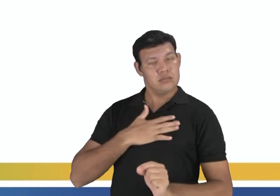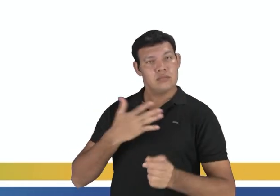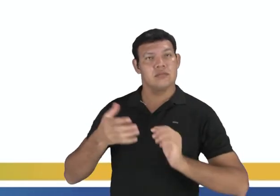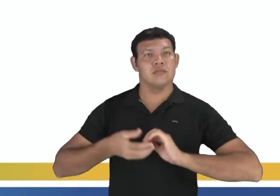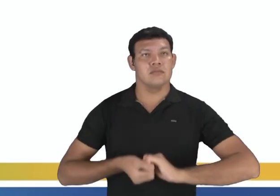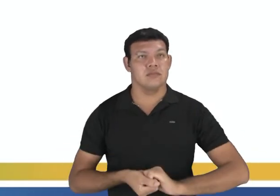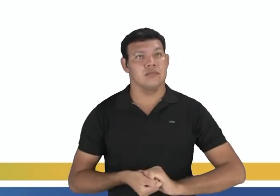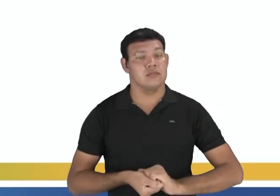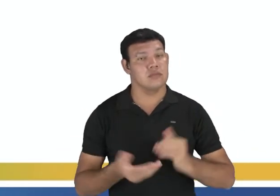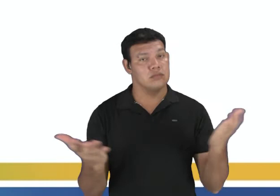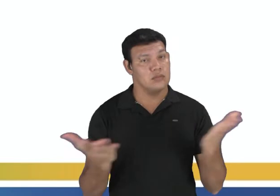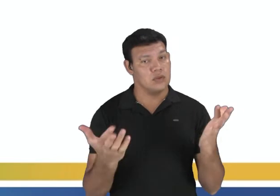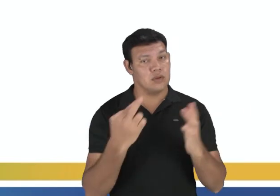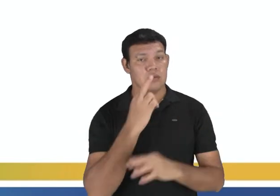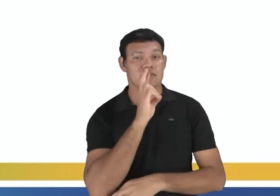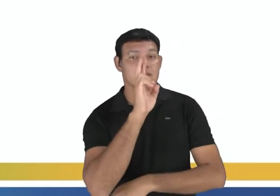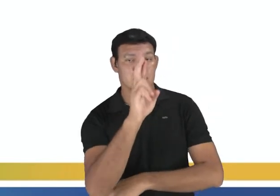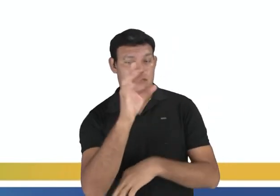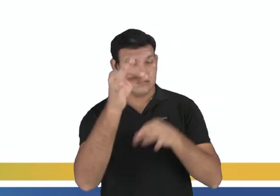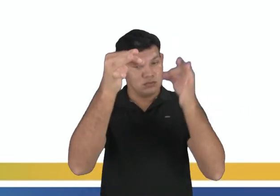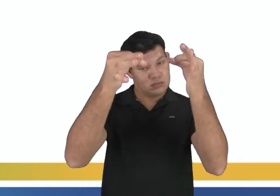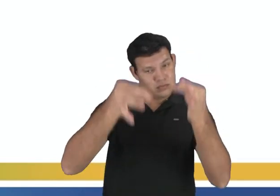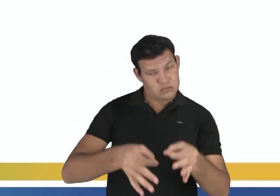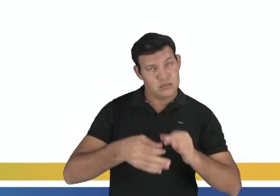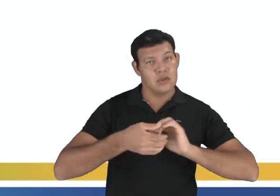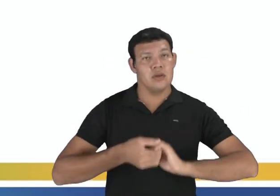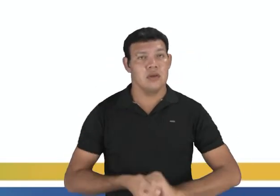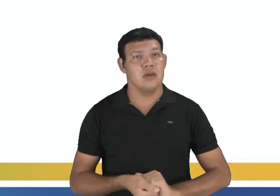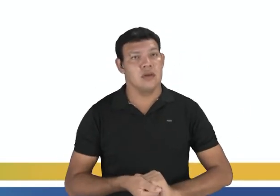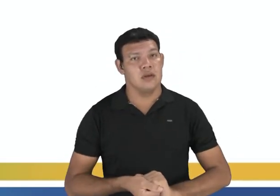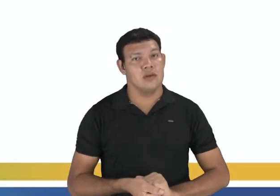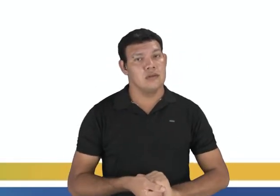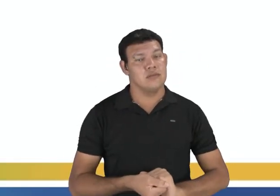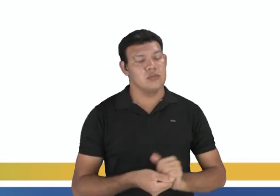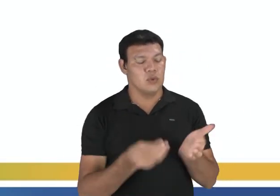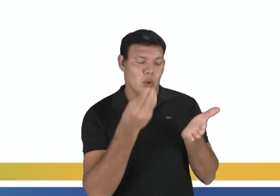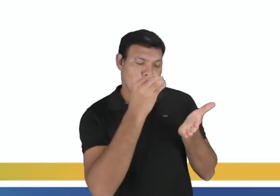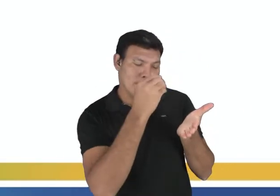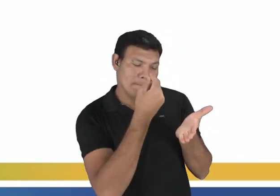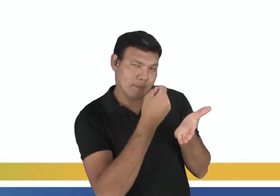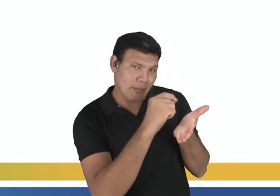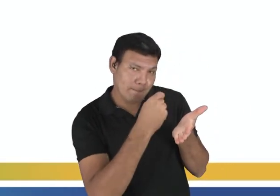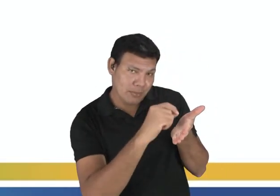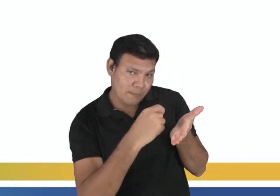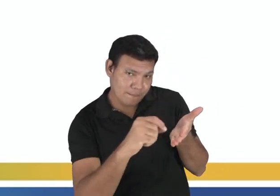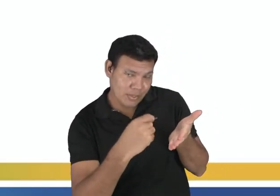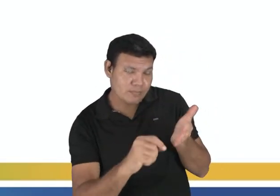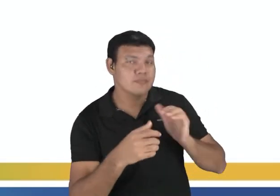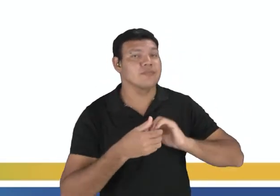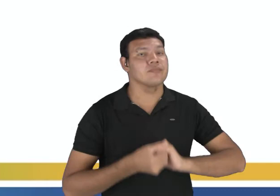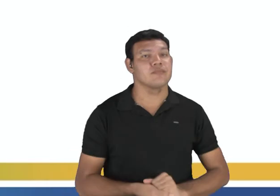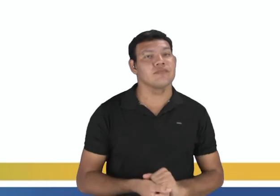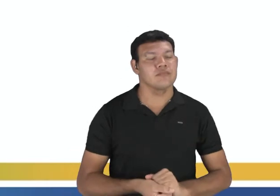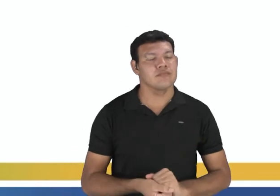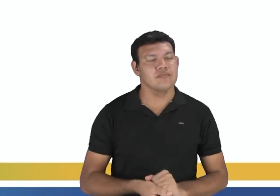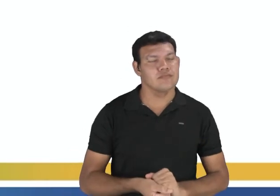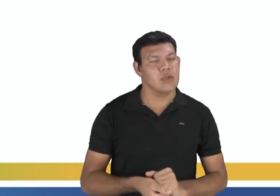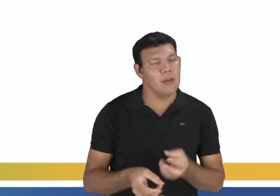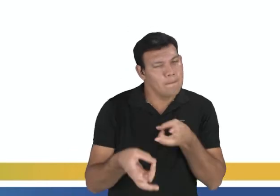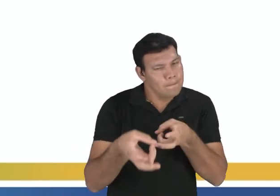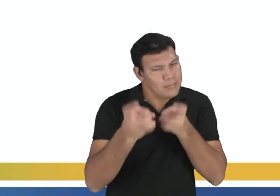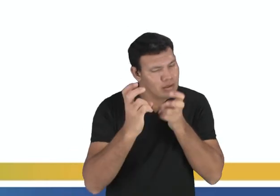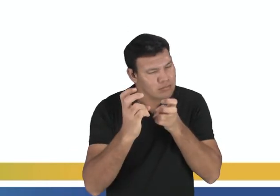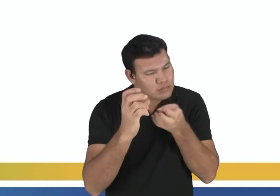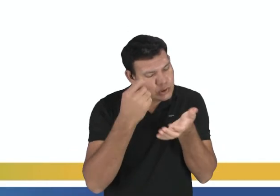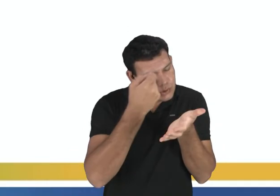Agora, confiram aí as respostas corretas, façam suas anotações. Vejam se vocês